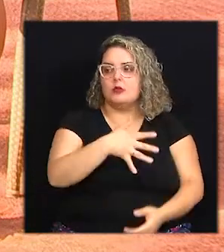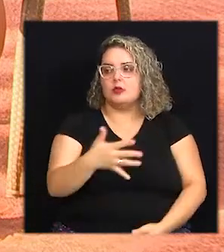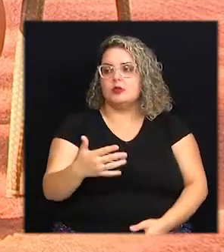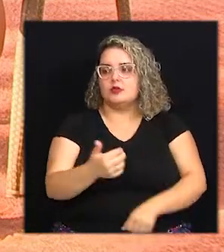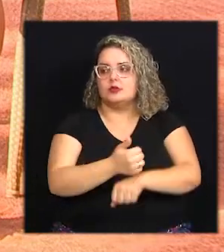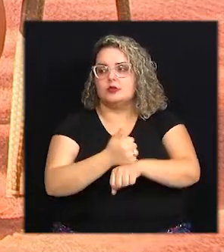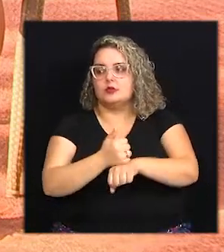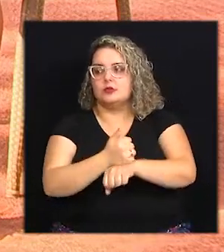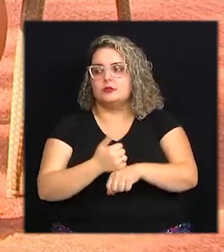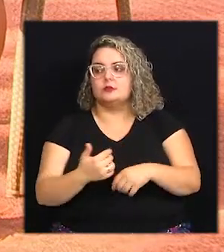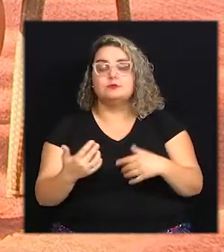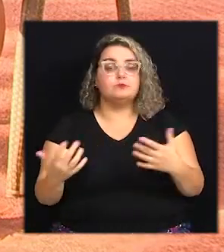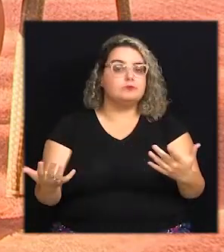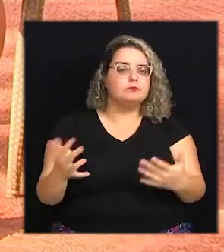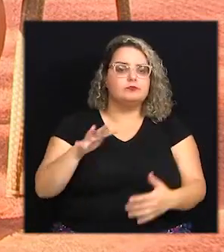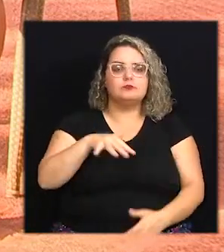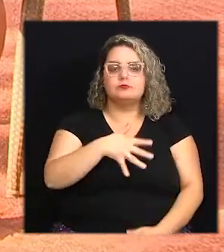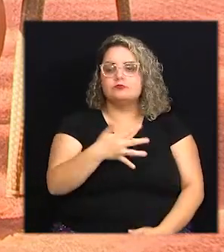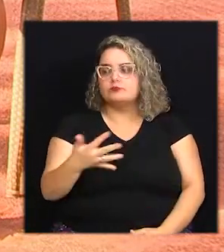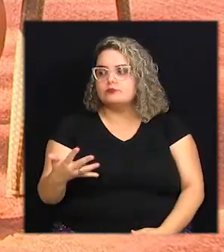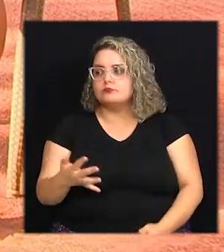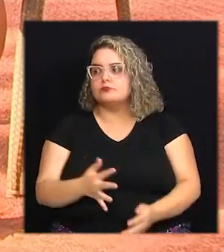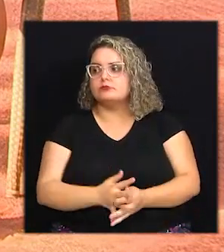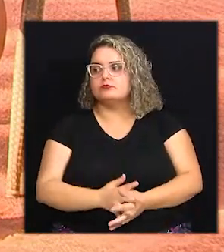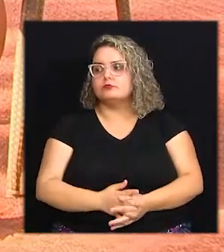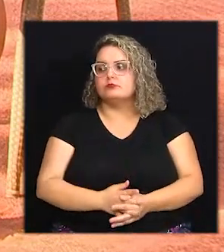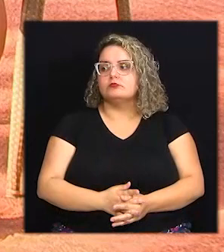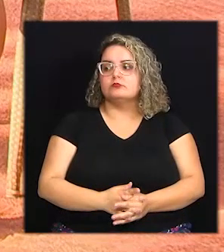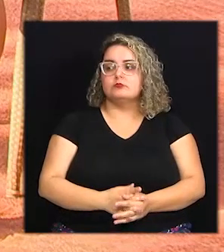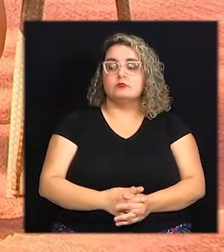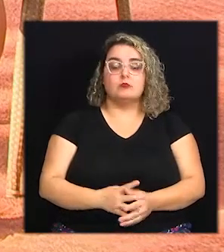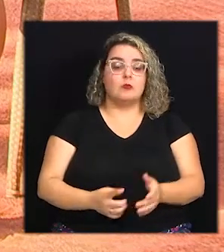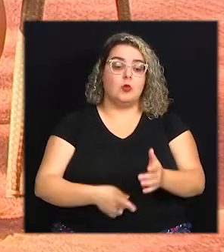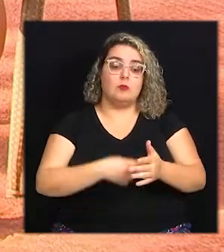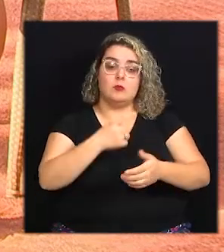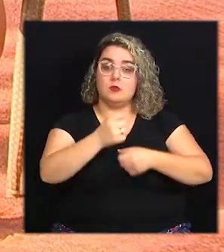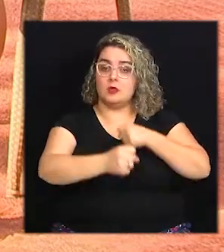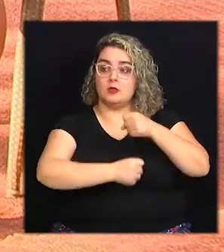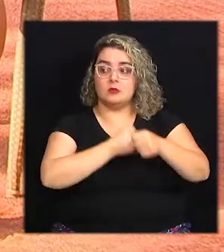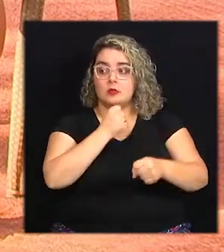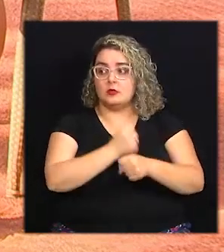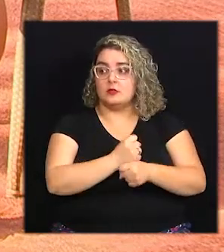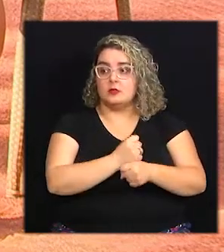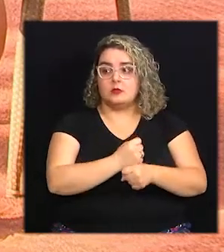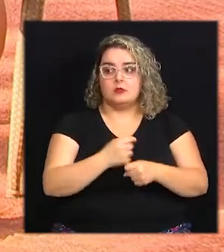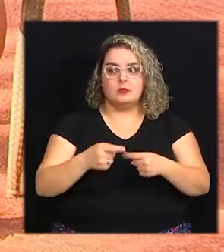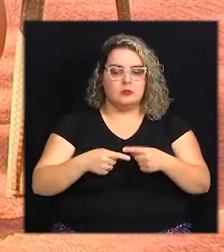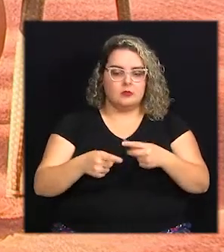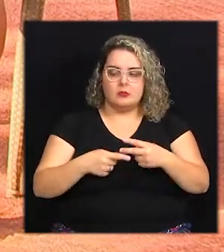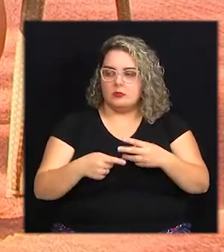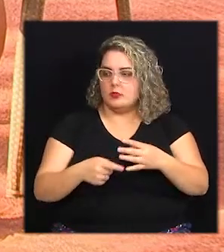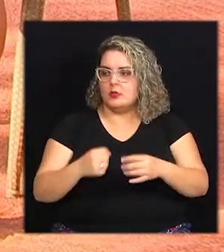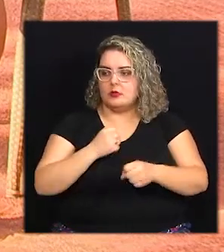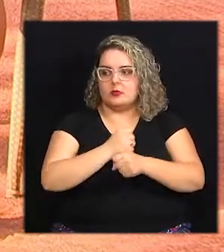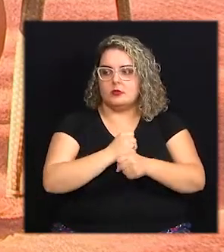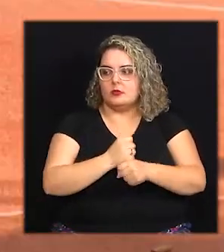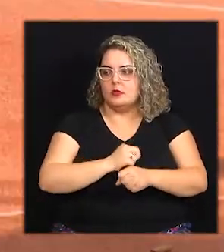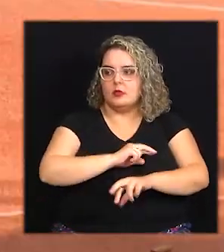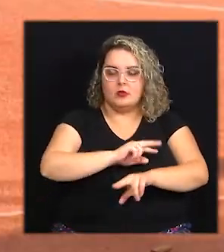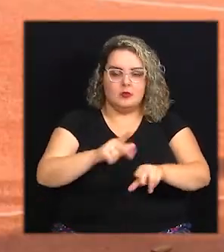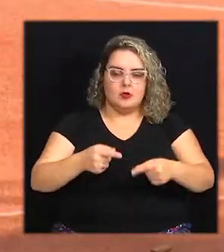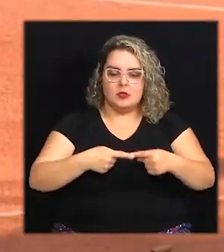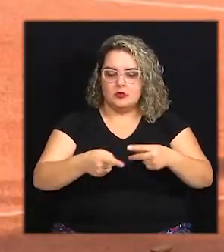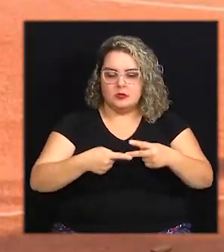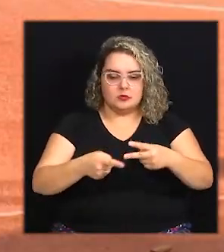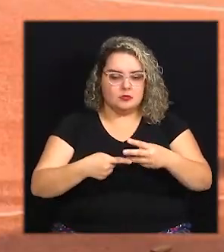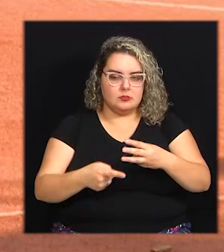profissional? Cara, o calendário, você no primeiro ano, você tem que jogar várias semanas no ano, assim, tipo, muitas semanas,